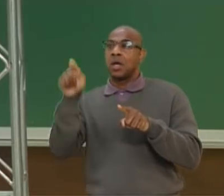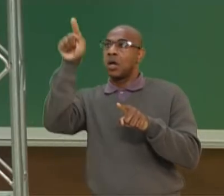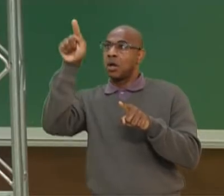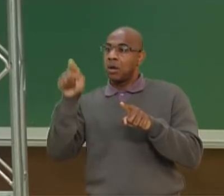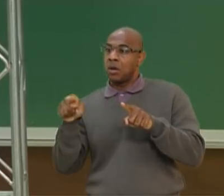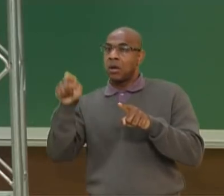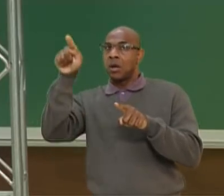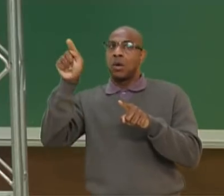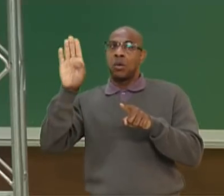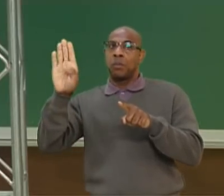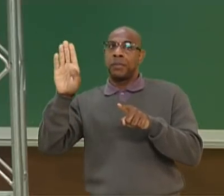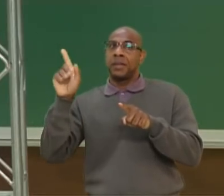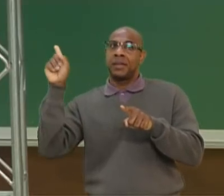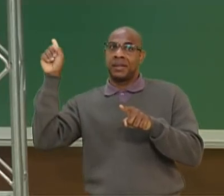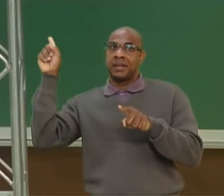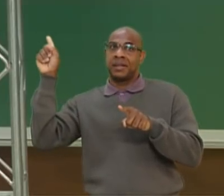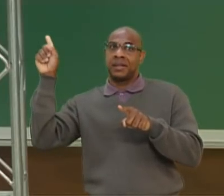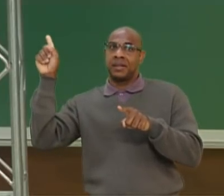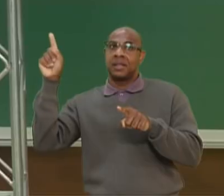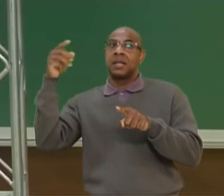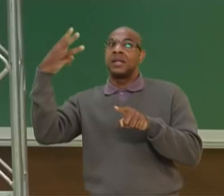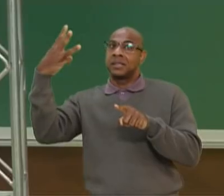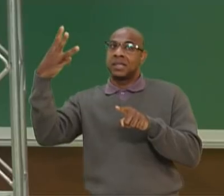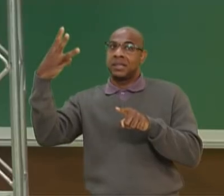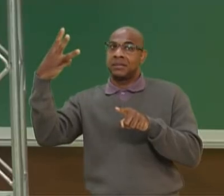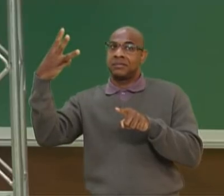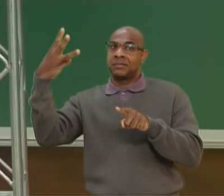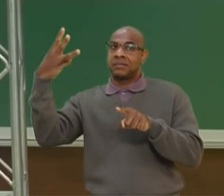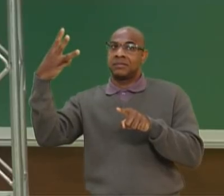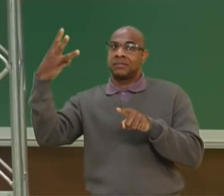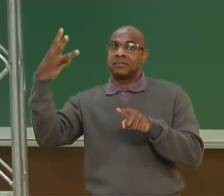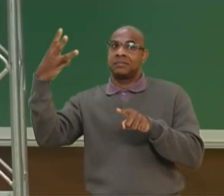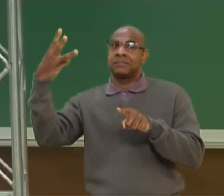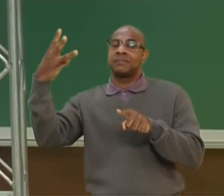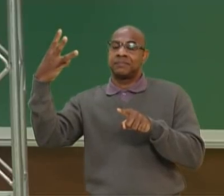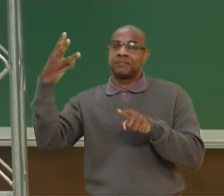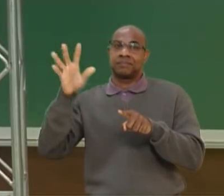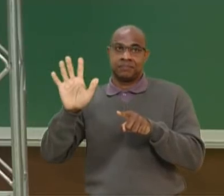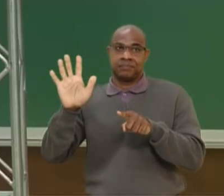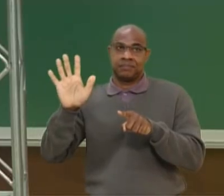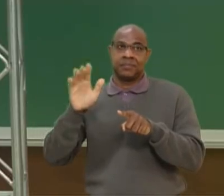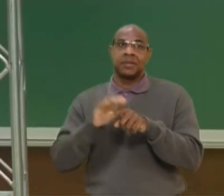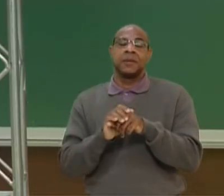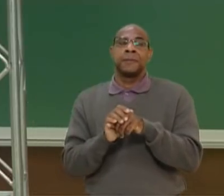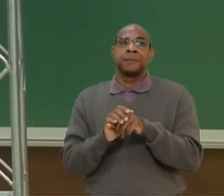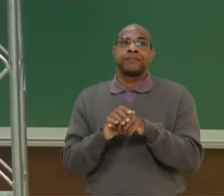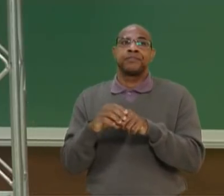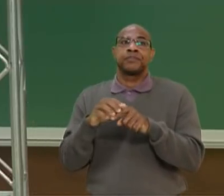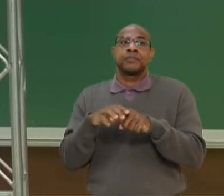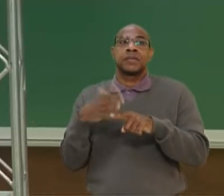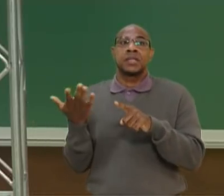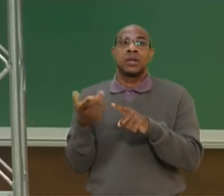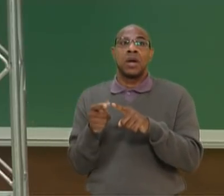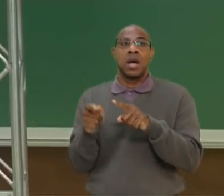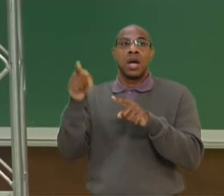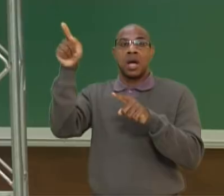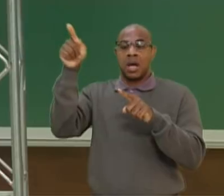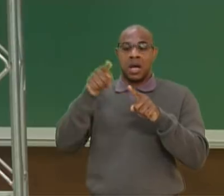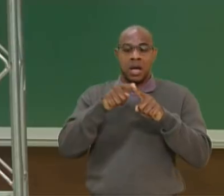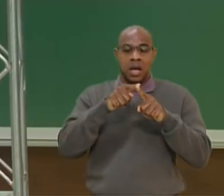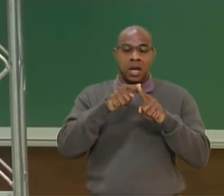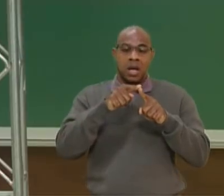aqui, que nesse desenho aqui vale 3, mas esse valor pouco importa nesse momento que a gente está definindo. Aqui formou